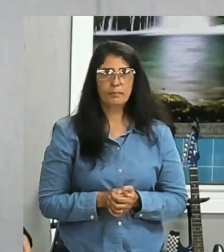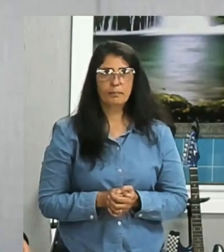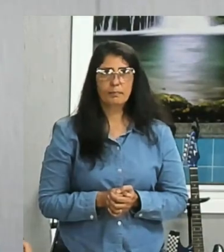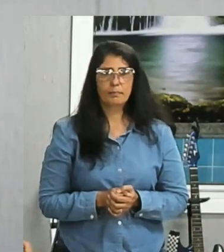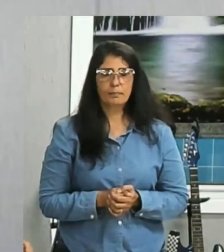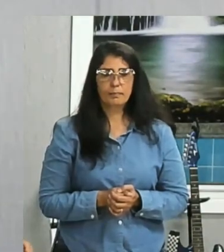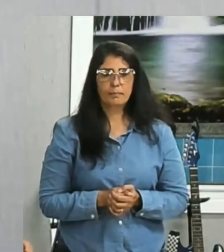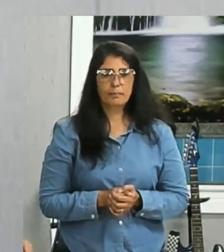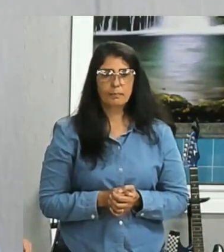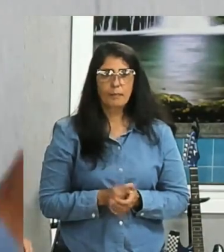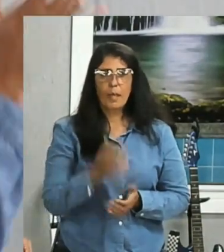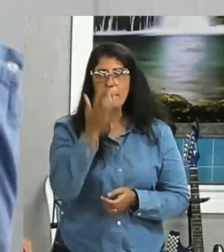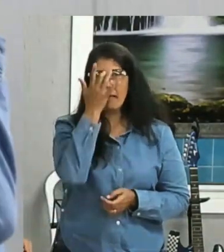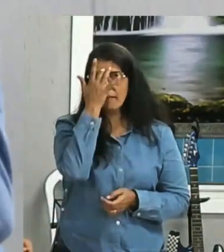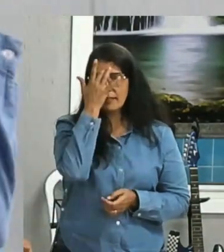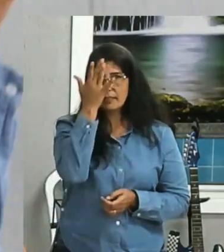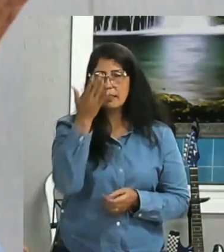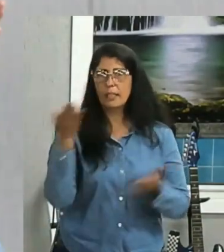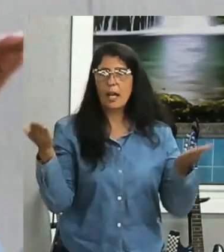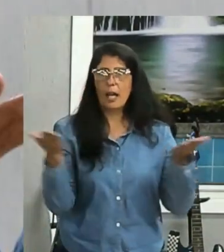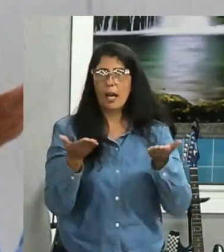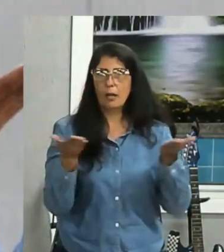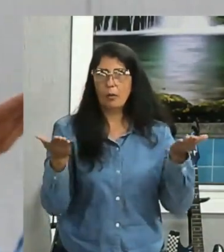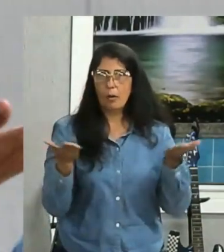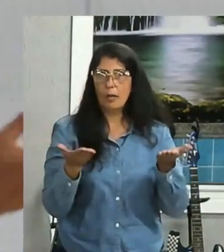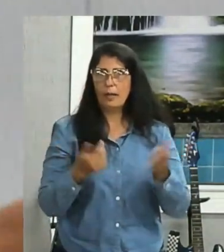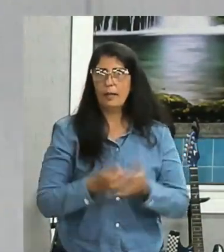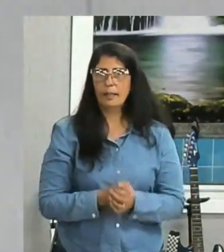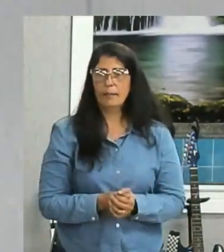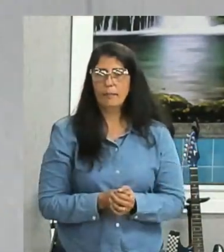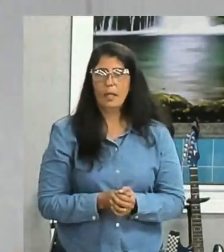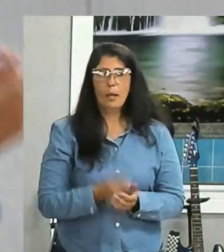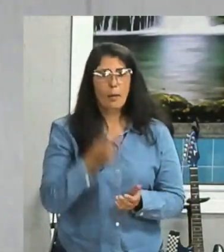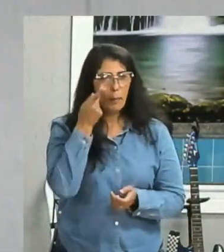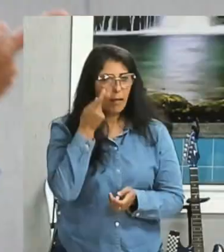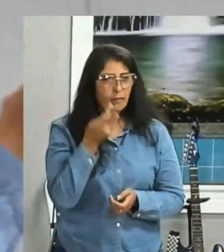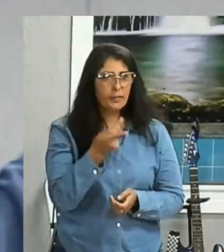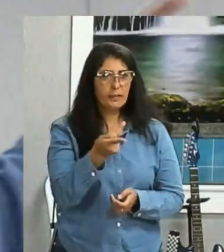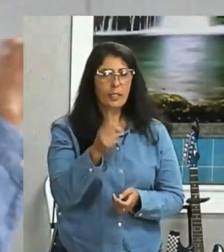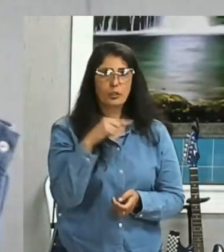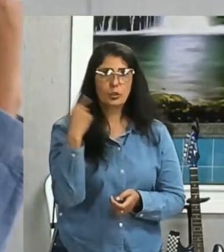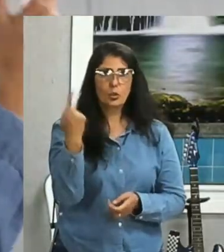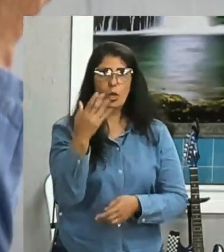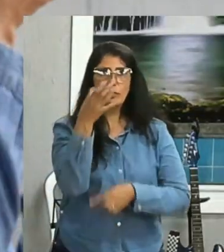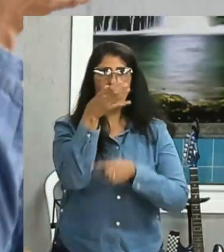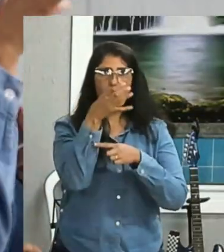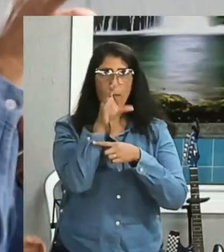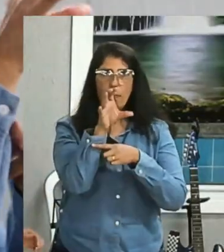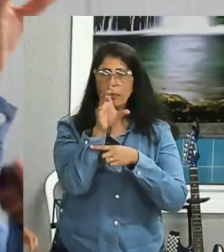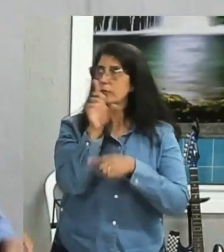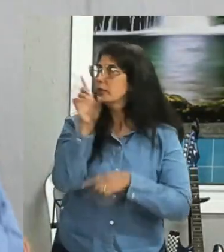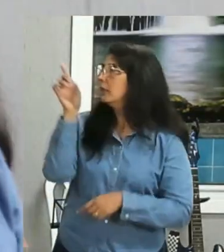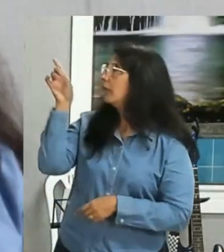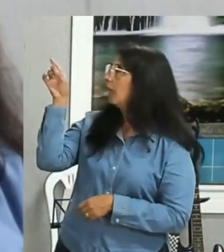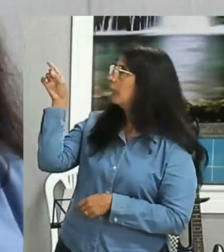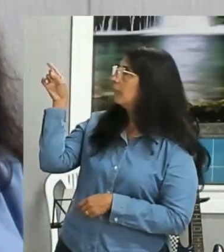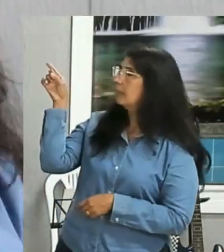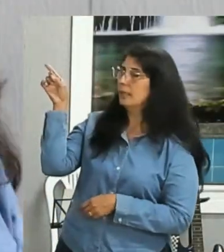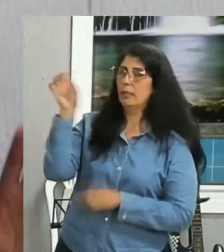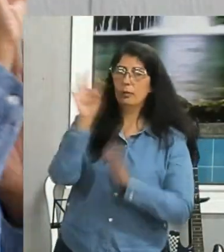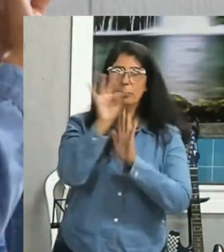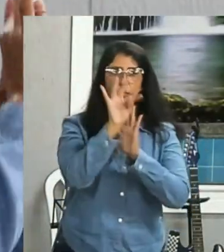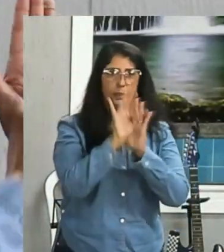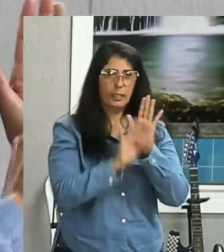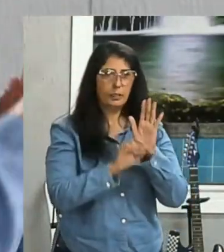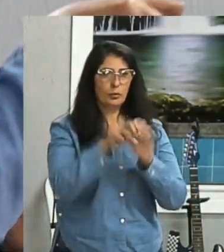para facilitar para alguns, principalmente para visitantes. Nós vamos projetar a letra, o texto bíblico